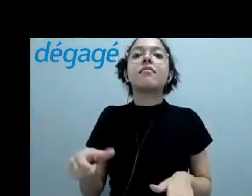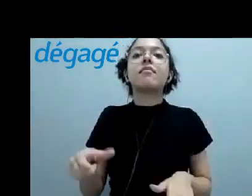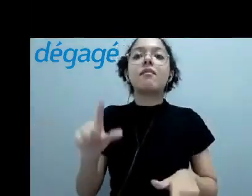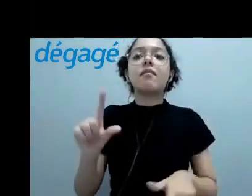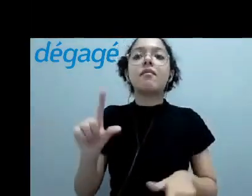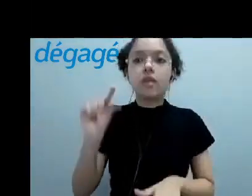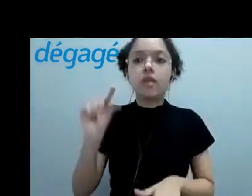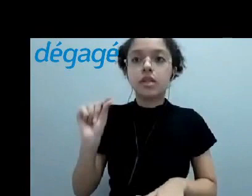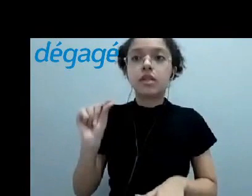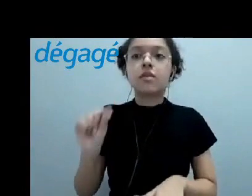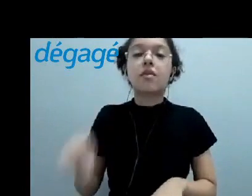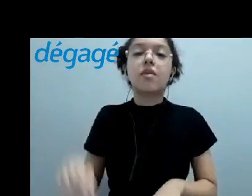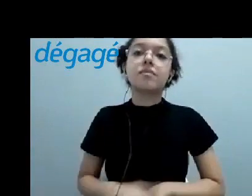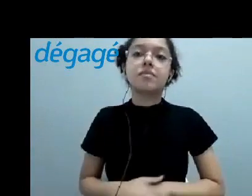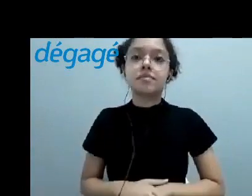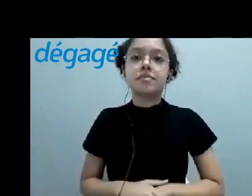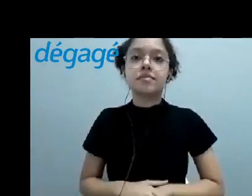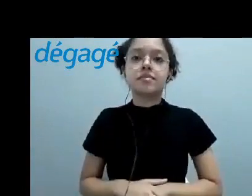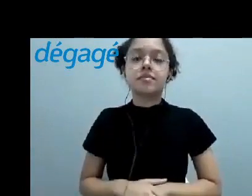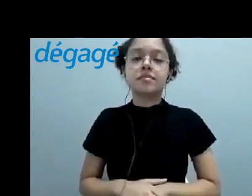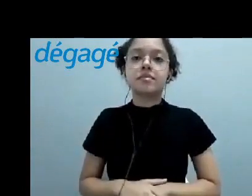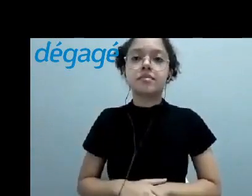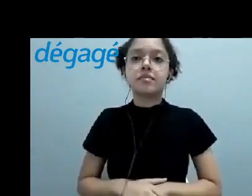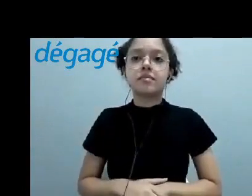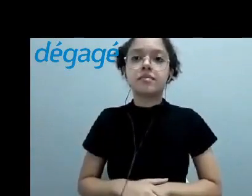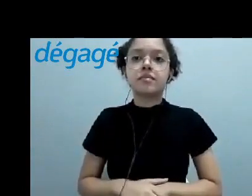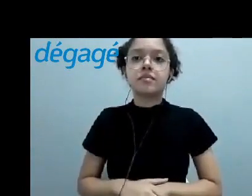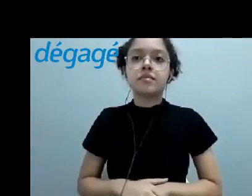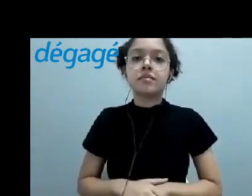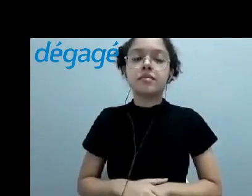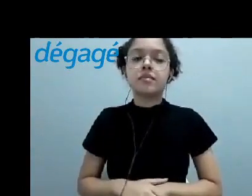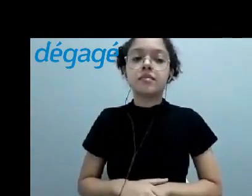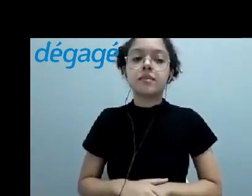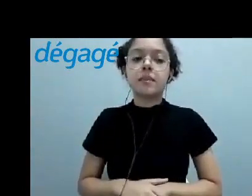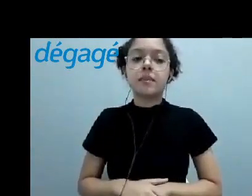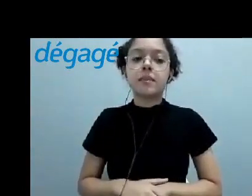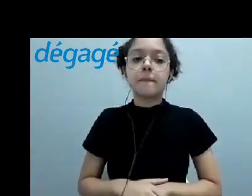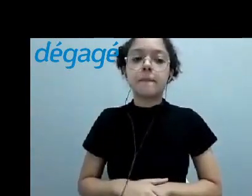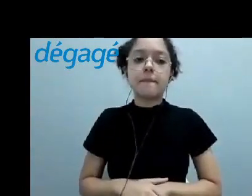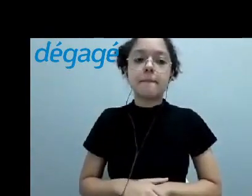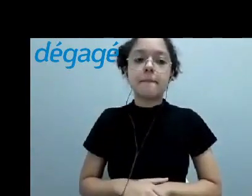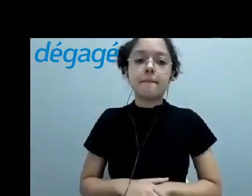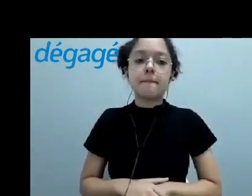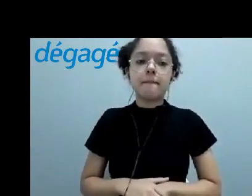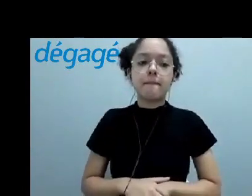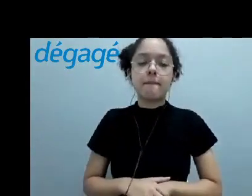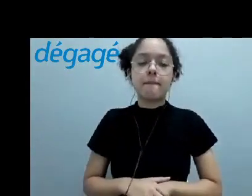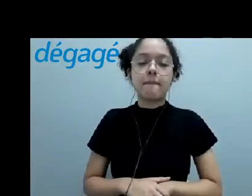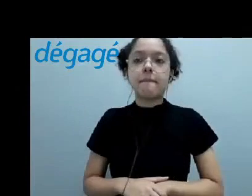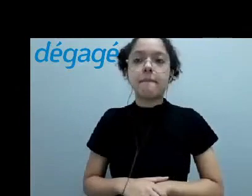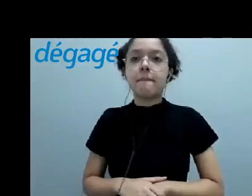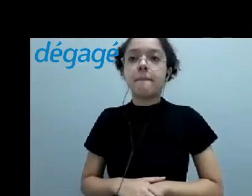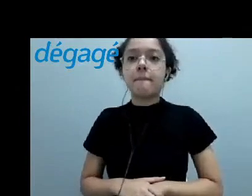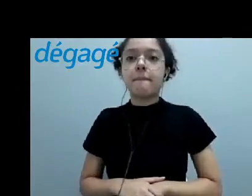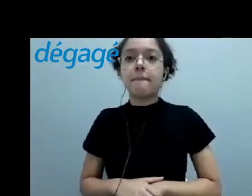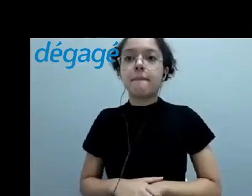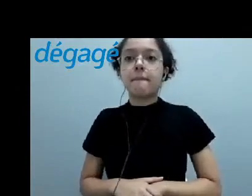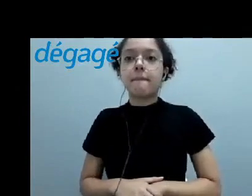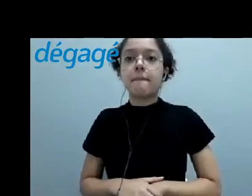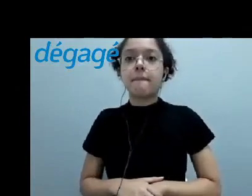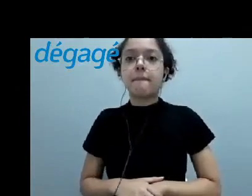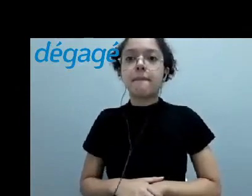E aí o Levi trocou o papel, né? Como se fosse assim, faça